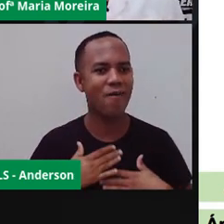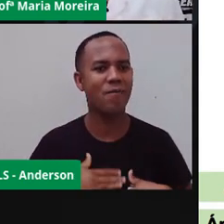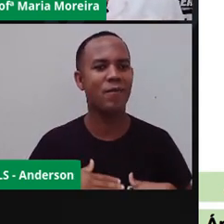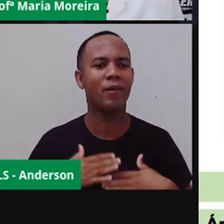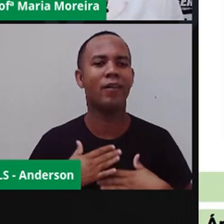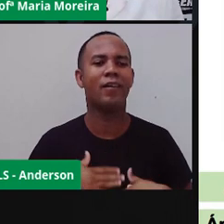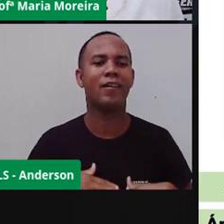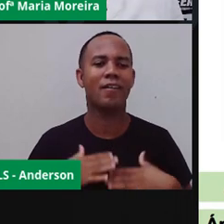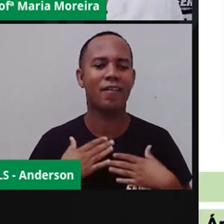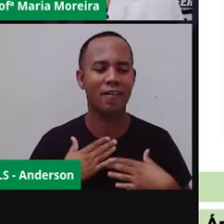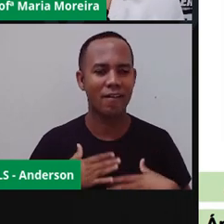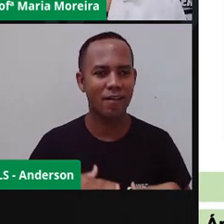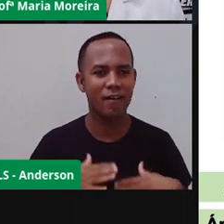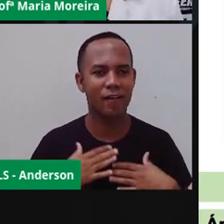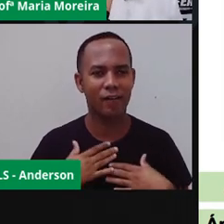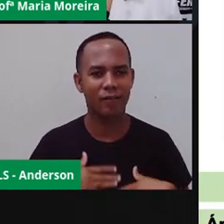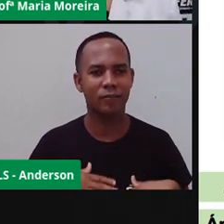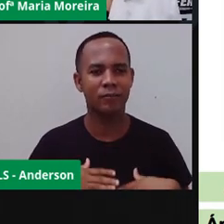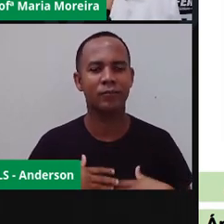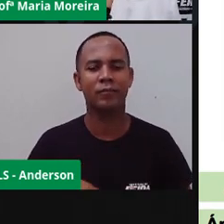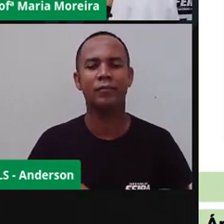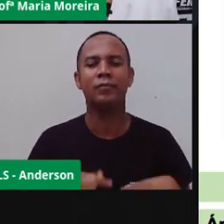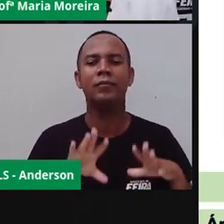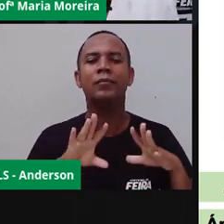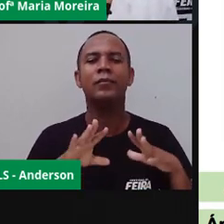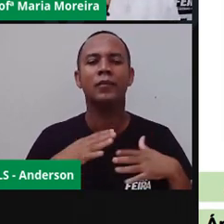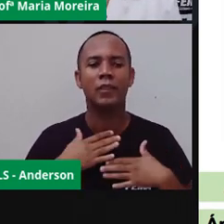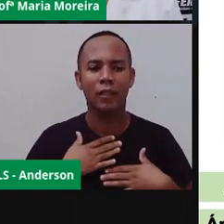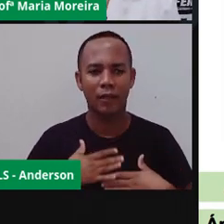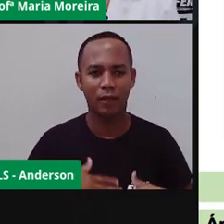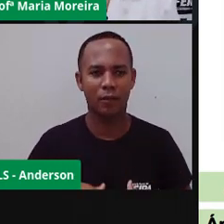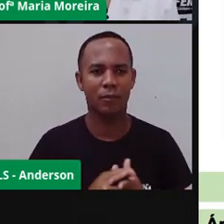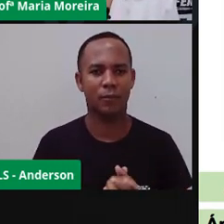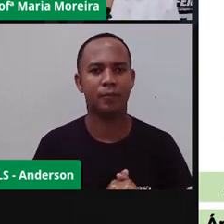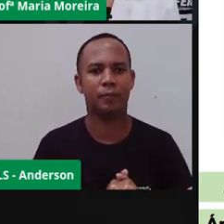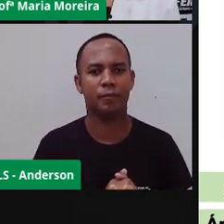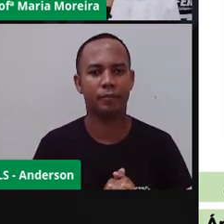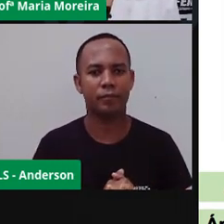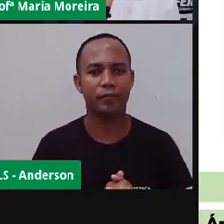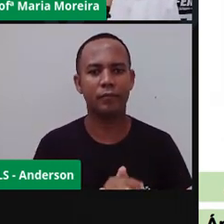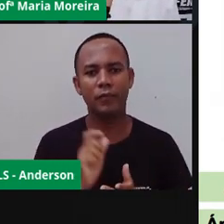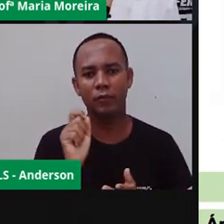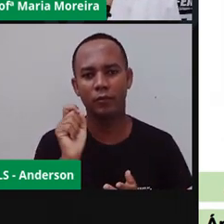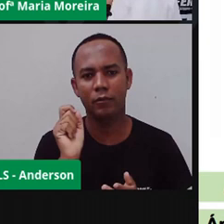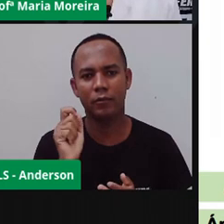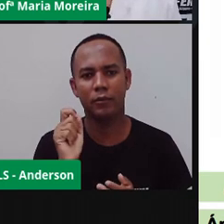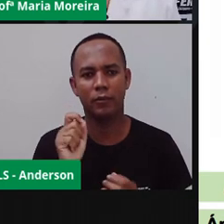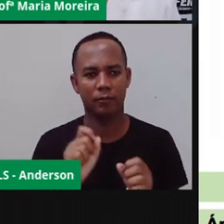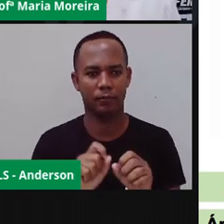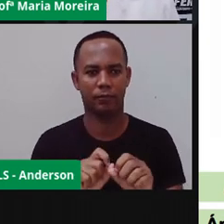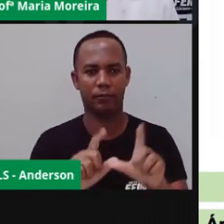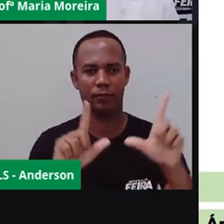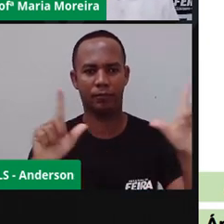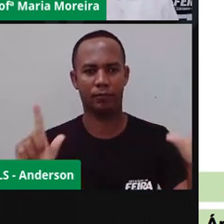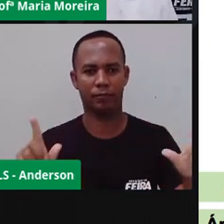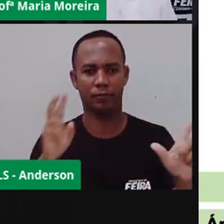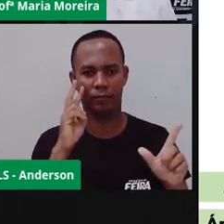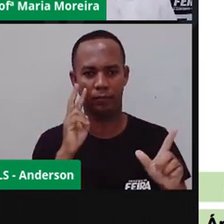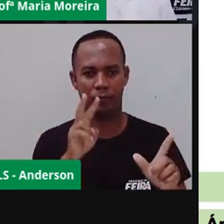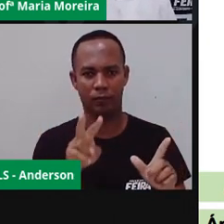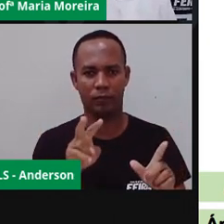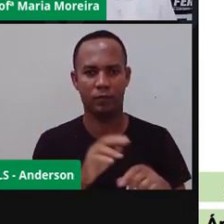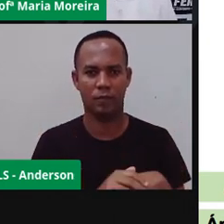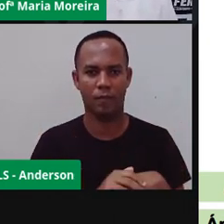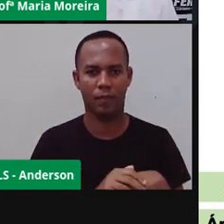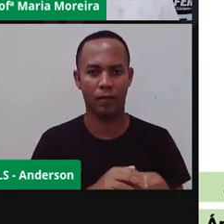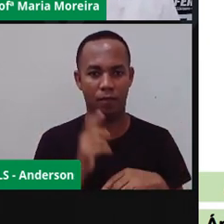Não quer ficar. Ah, sim, respirar e ficar calmo. Já na capa aqui tem o seguinte: pare, isso não